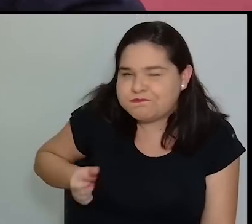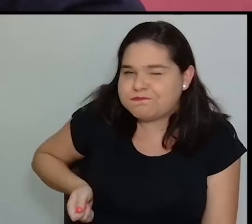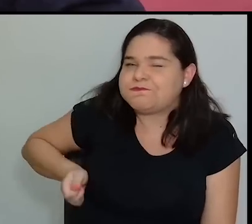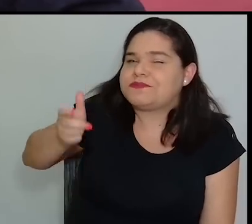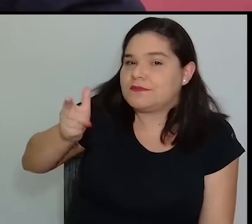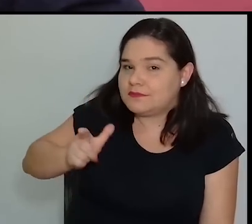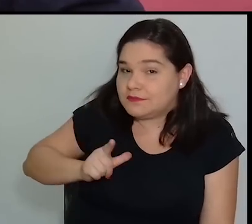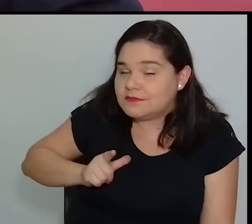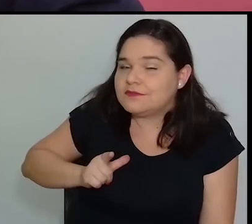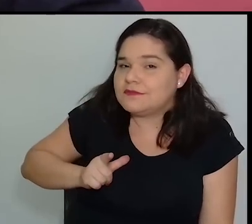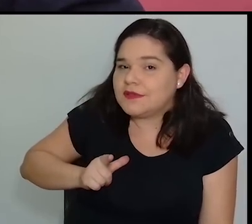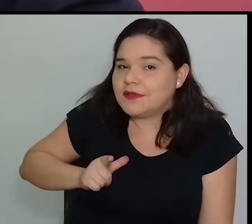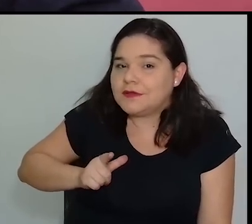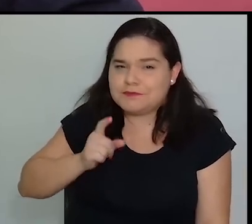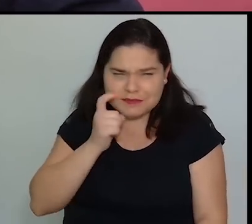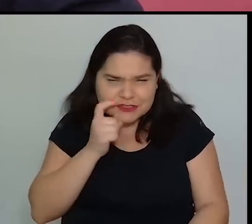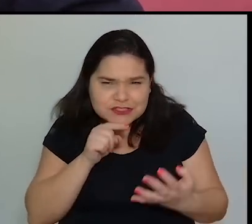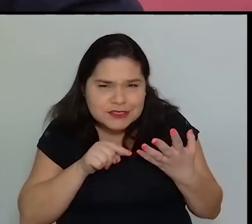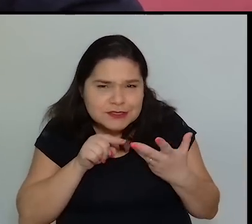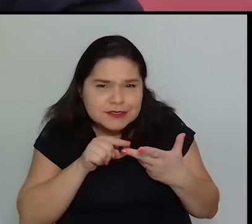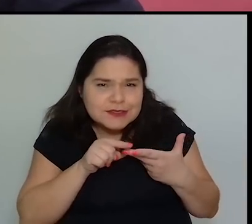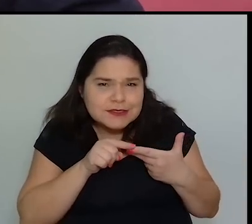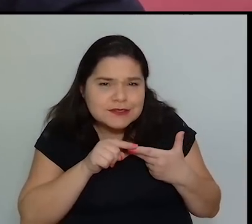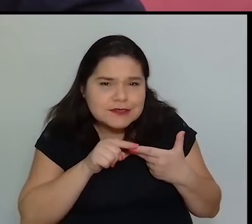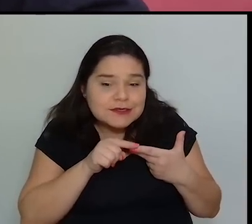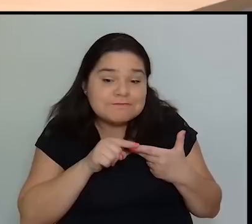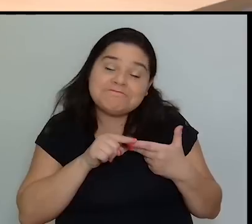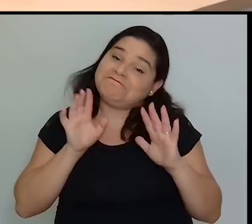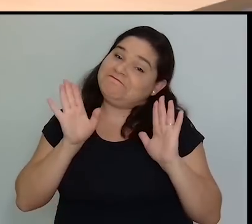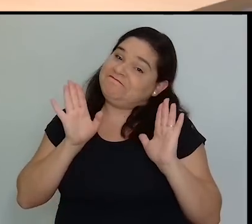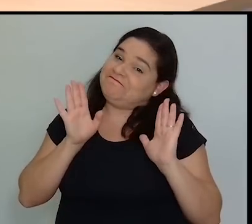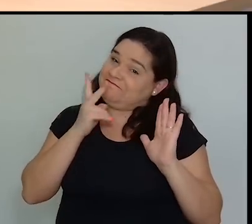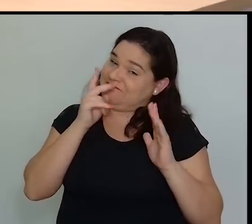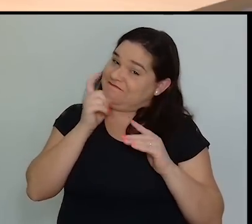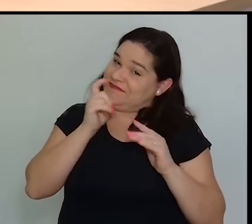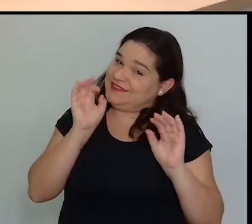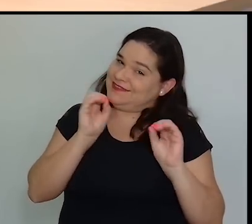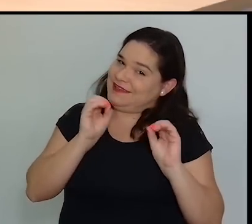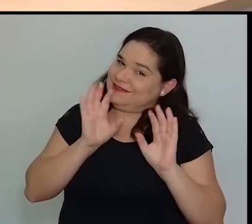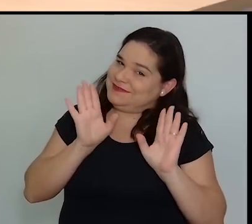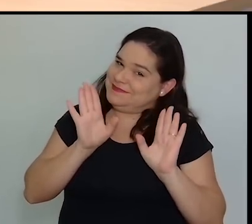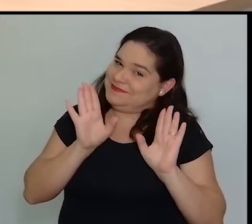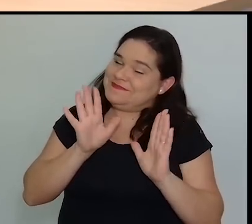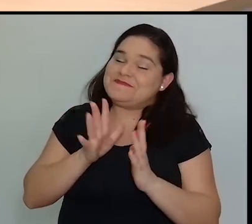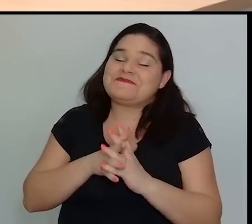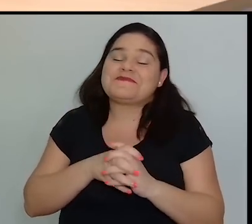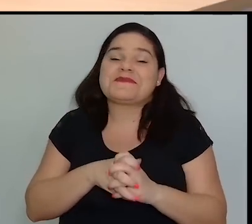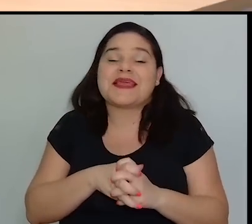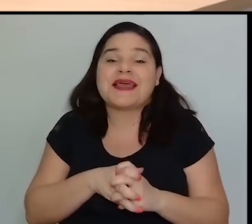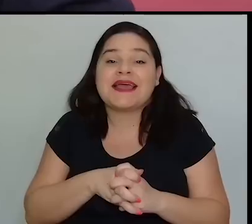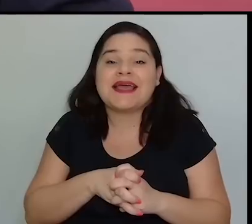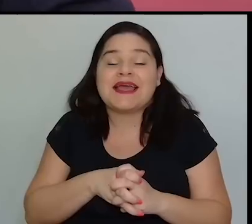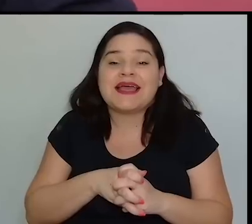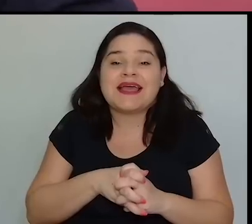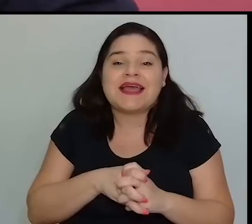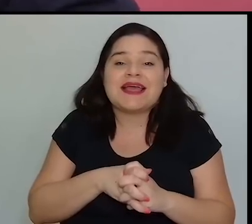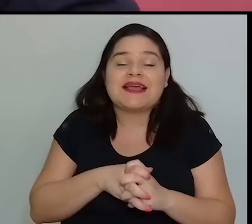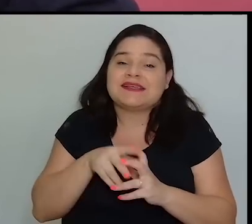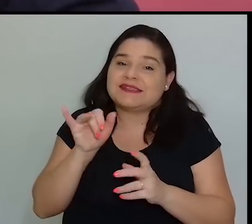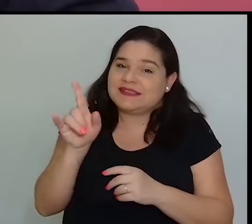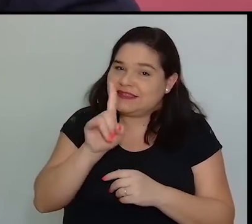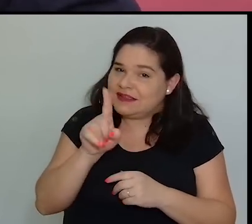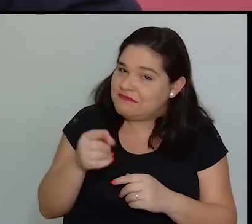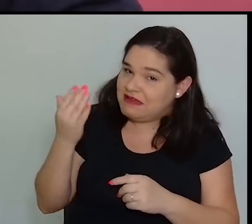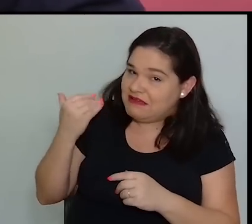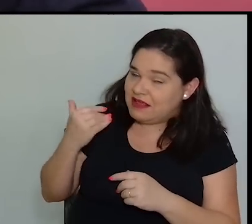também tinha alguma dessas fotos aí eu acho que eu não menti nada aqui mas tudo bem se não se não era tudo bem mas hoje